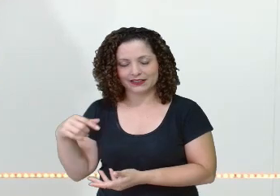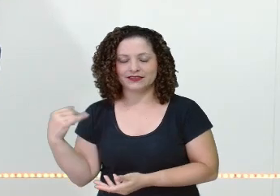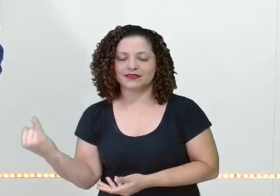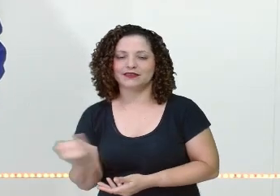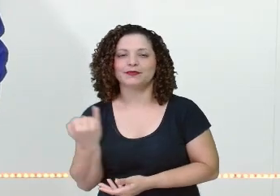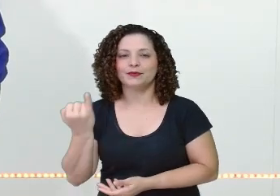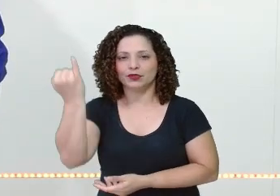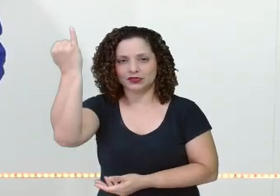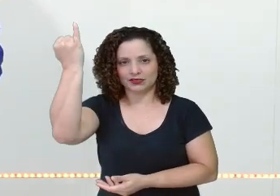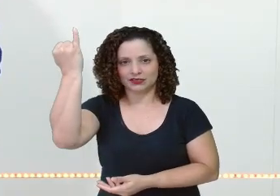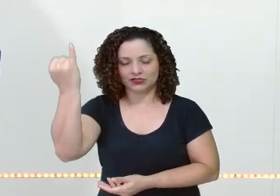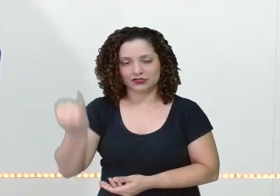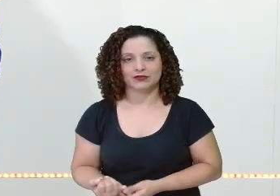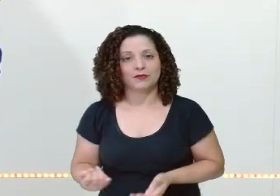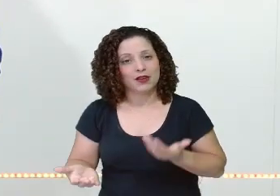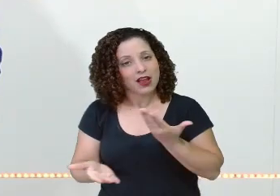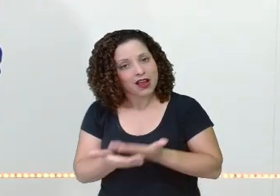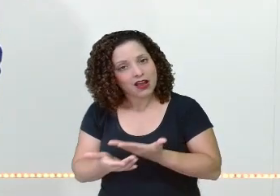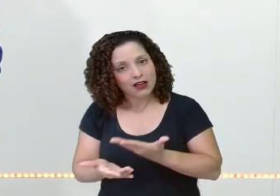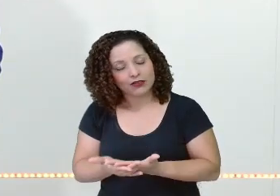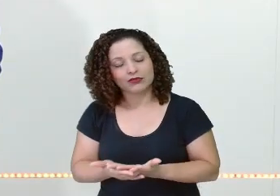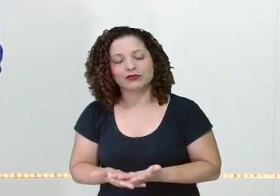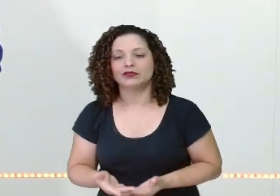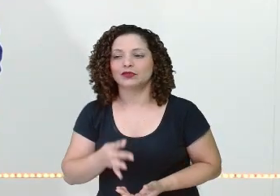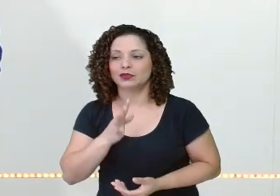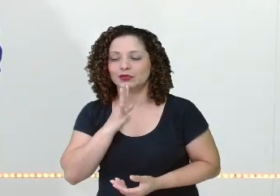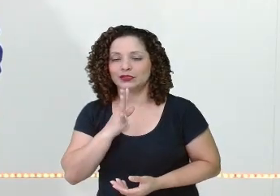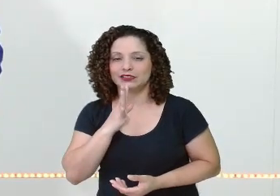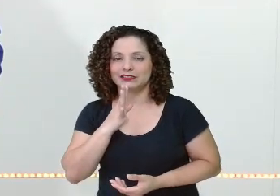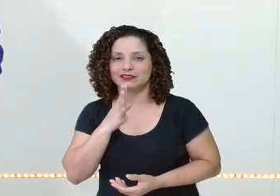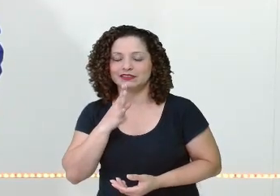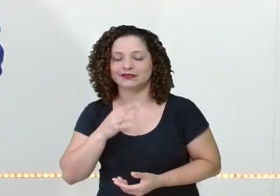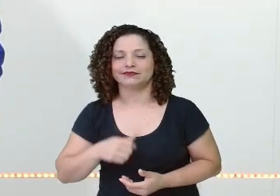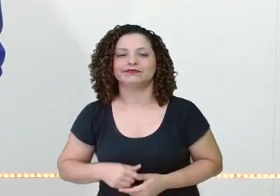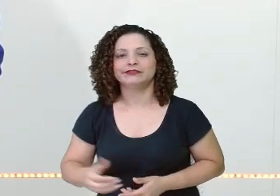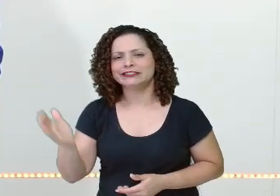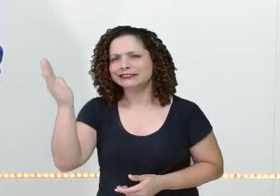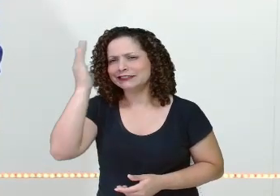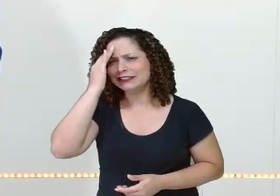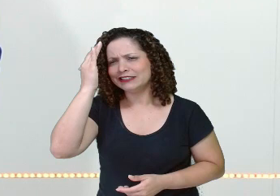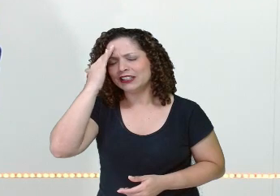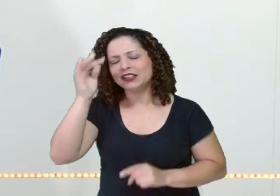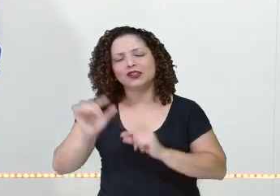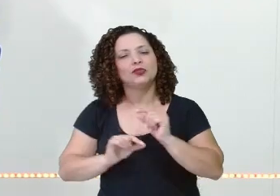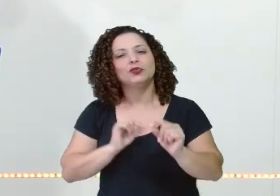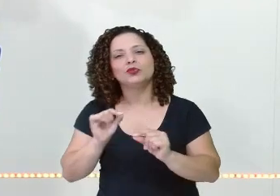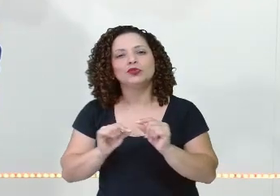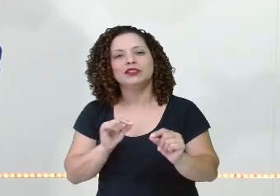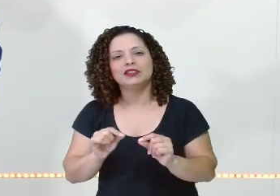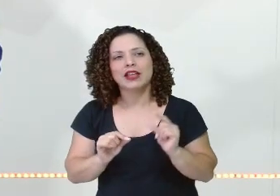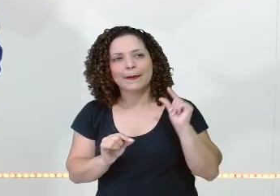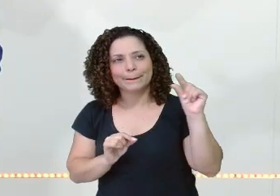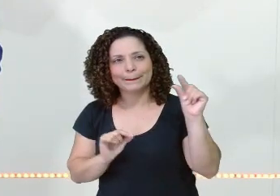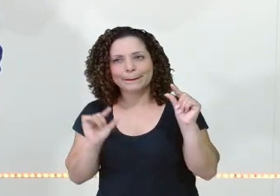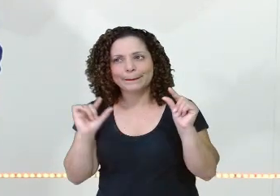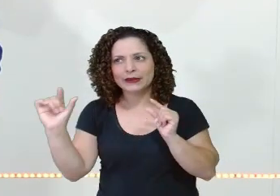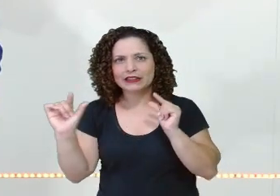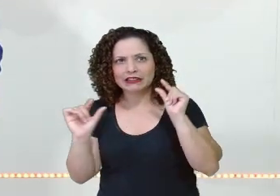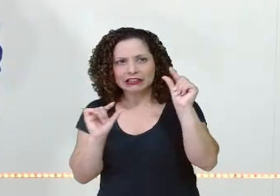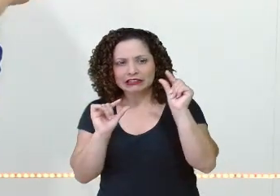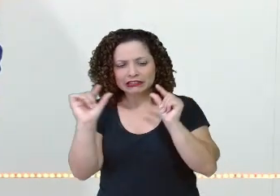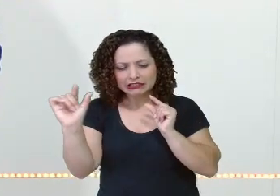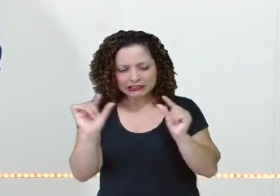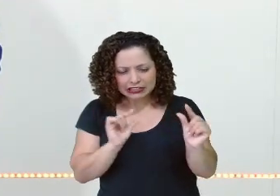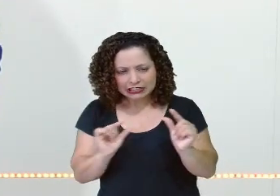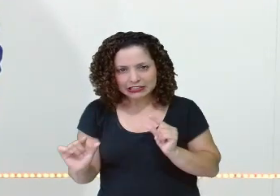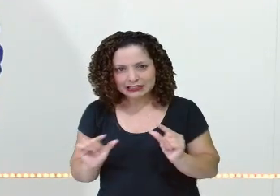essenciais para nossos estudos aqui, para que a gente possa entender, né, a gente sendo tão pequenininho, esse planeta enorme, esse planeta